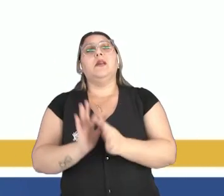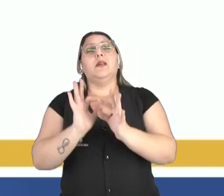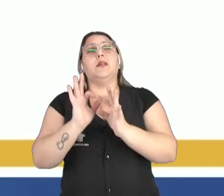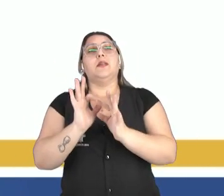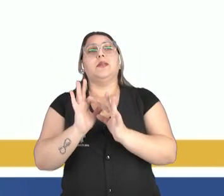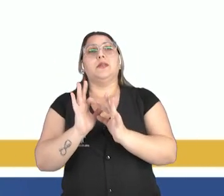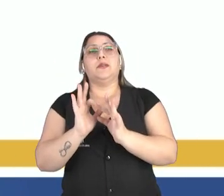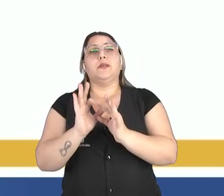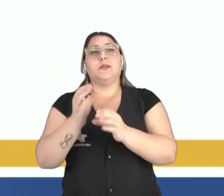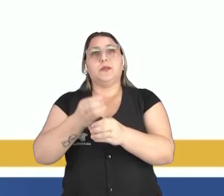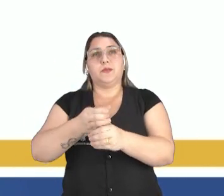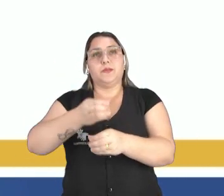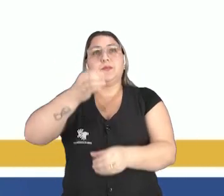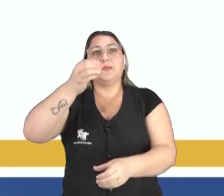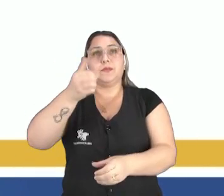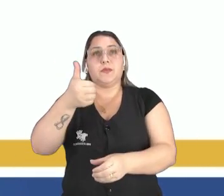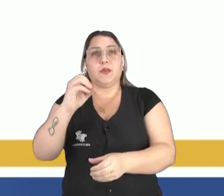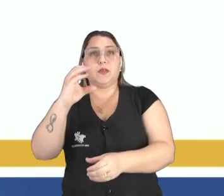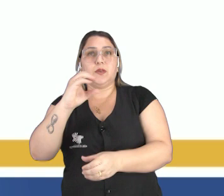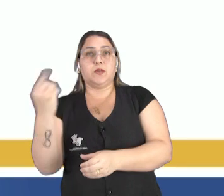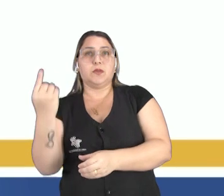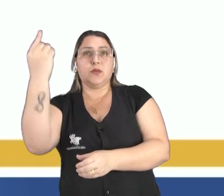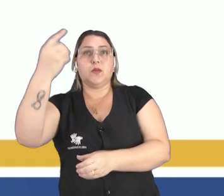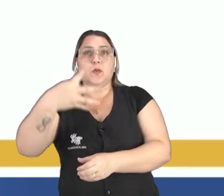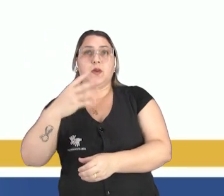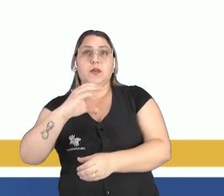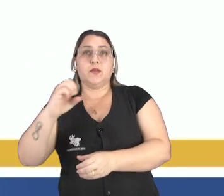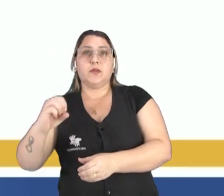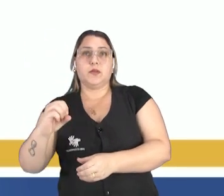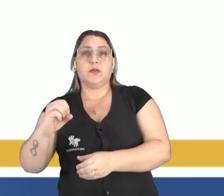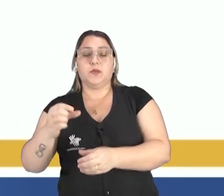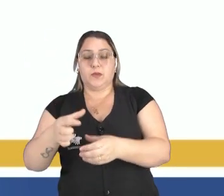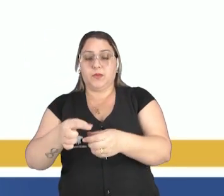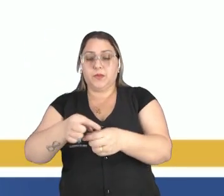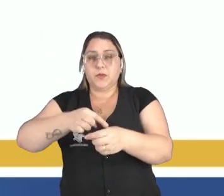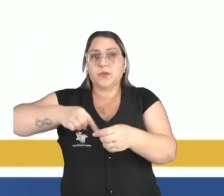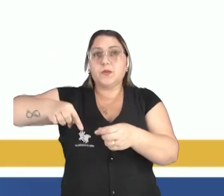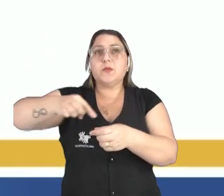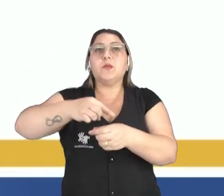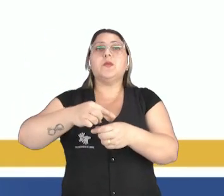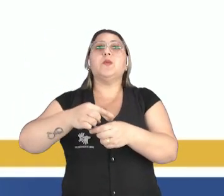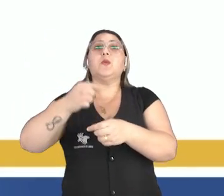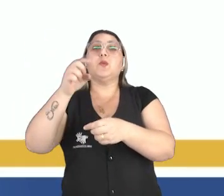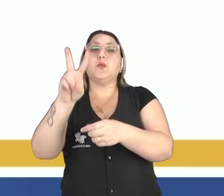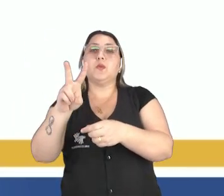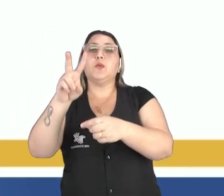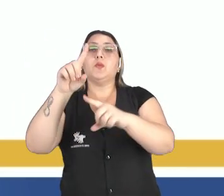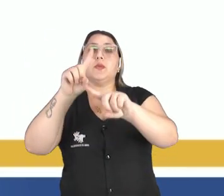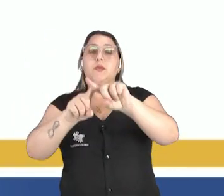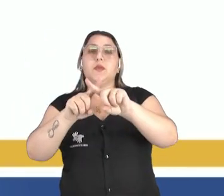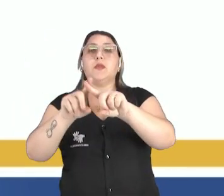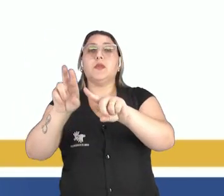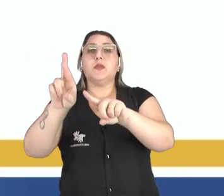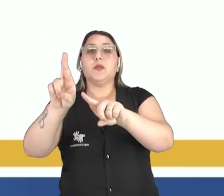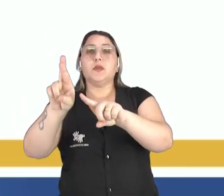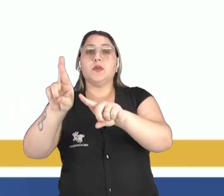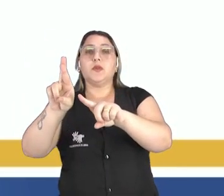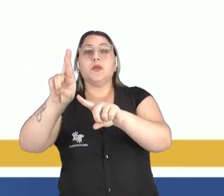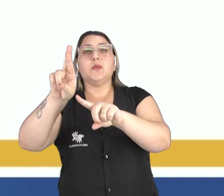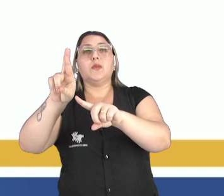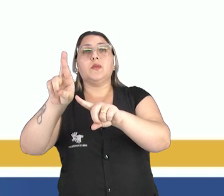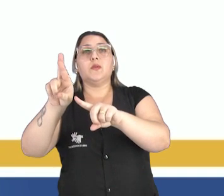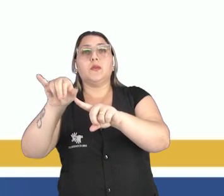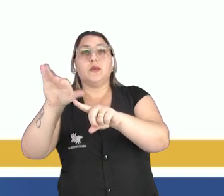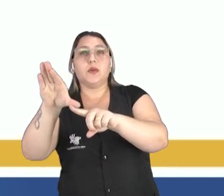ó, formato cilíndrico, 10 de altura e 4 de diâmetro. Diâmetro é 2 vezes o raio, então aqui eu já tenho o raio que é 2, e aqui eu